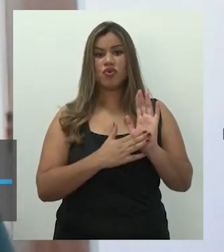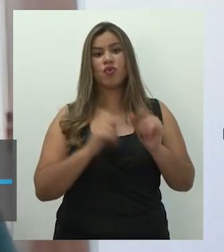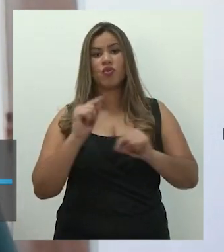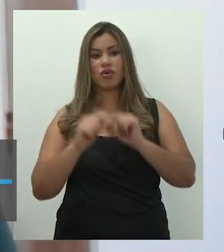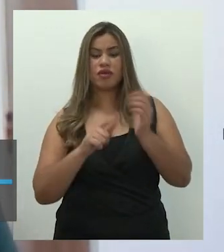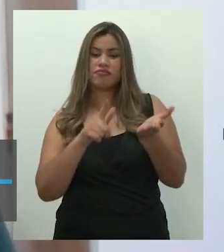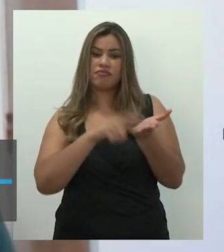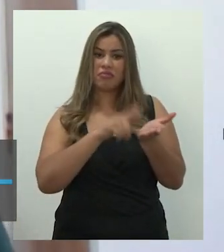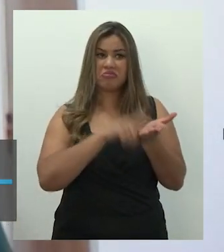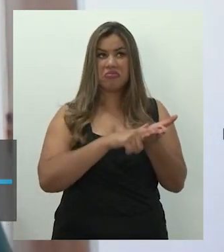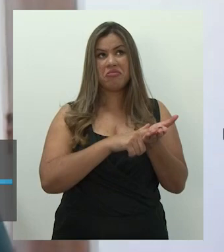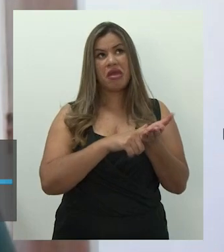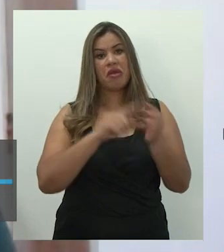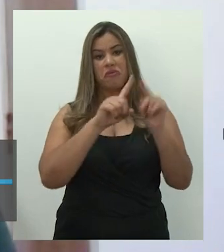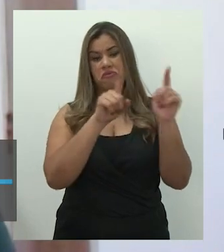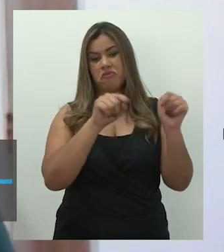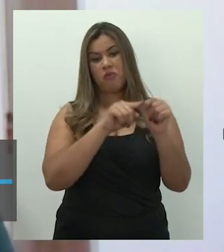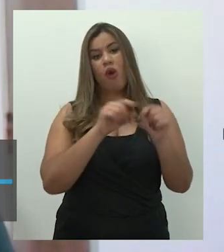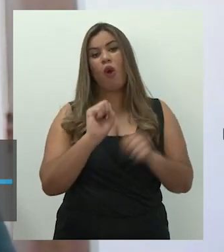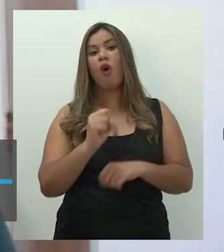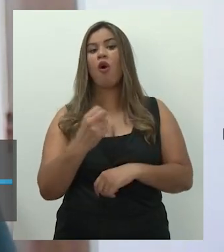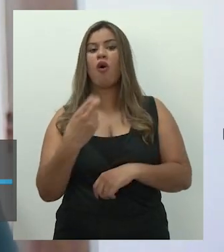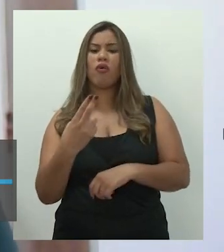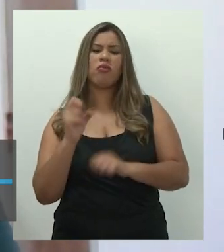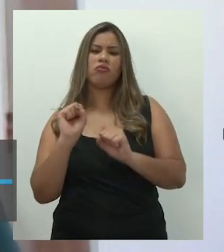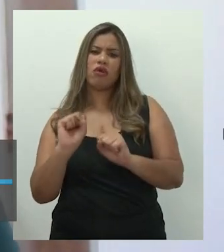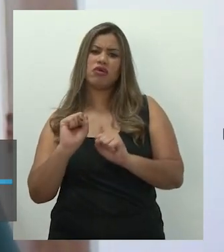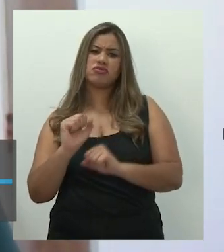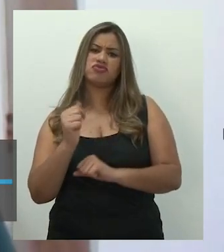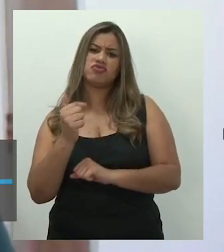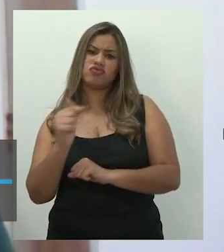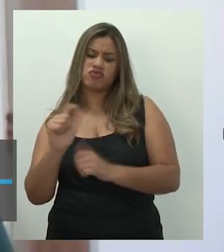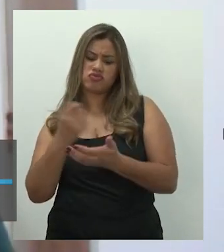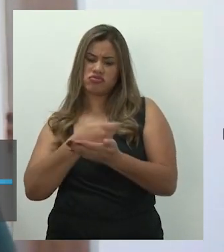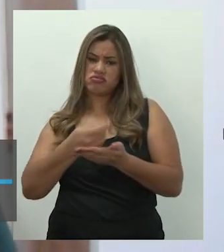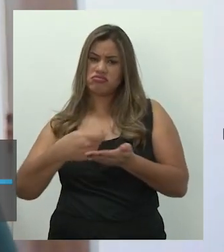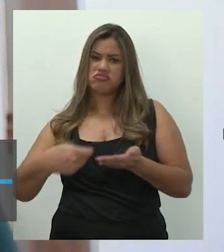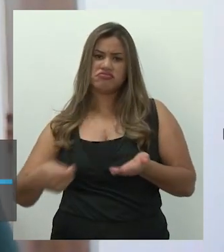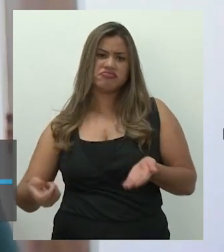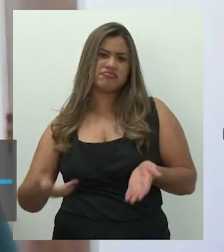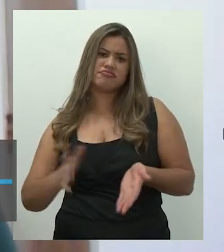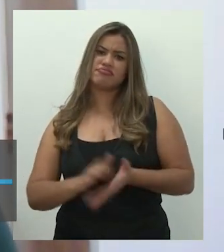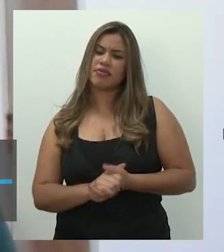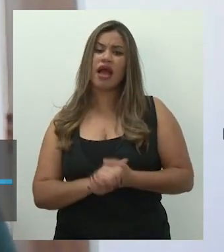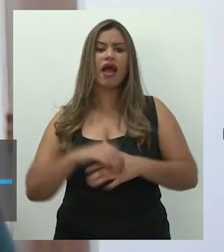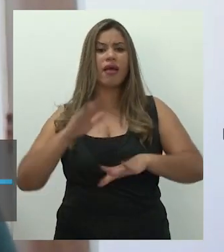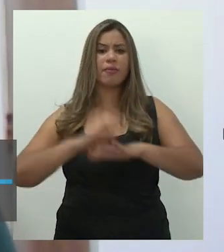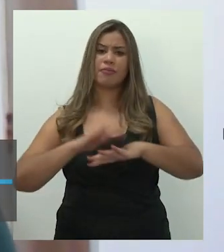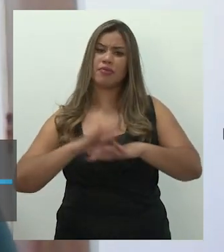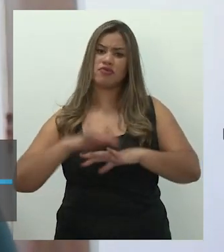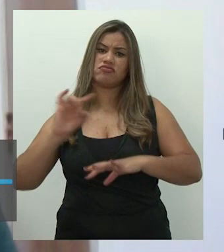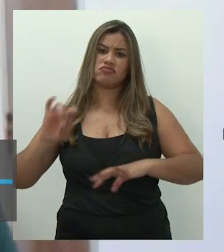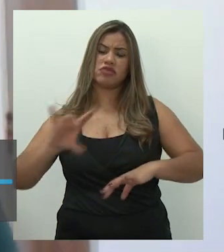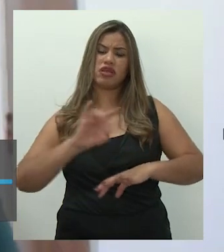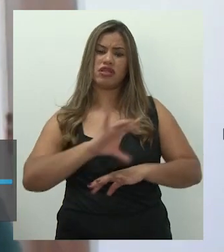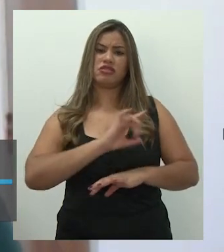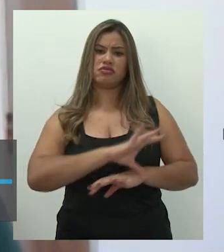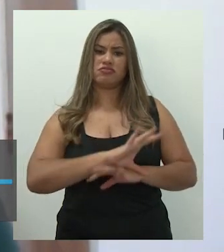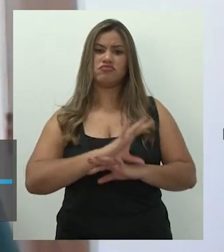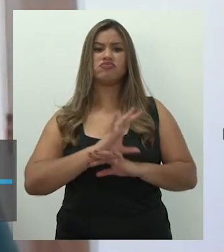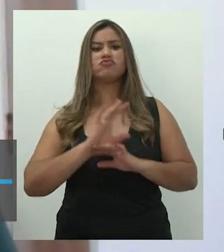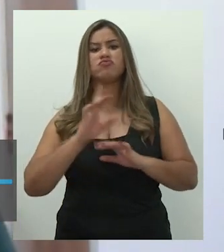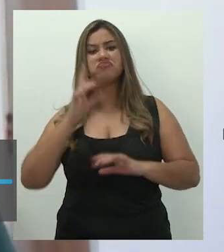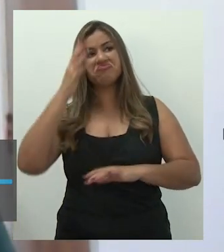mas pode ser feito simplesmente com anotações. Vai de como cada um